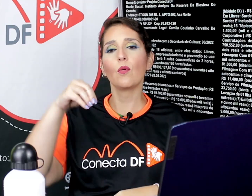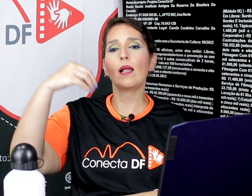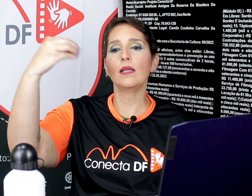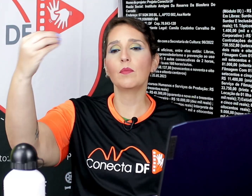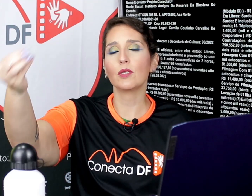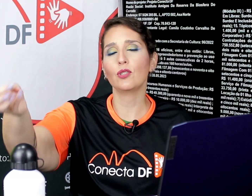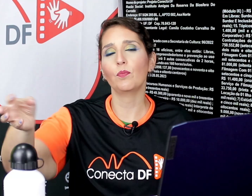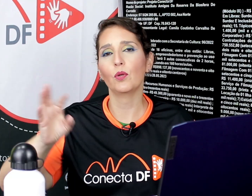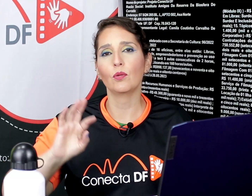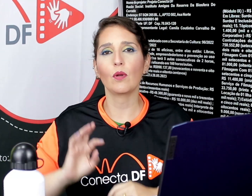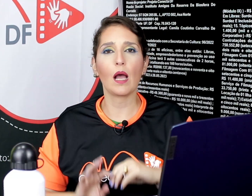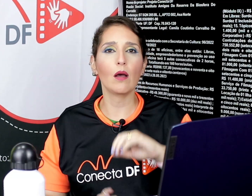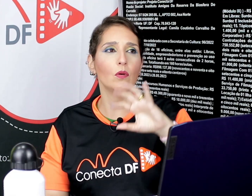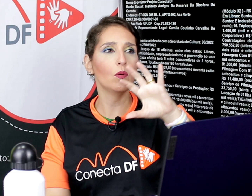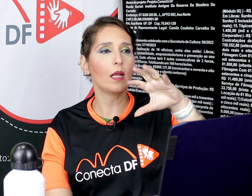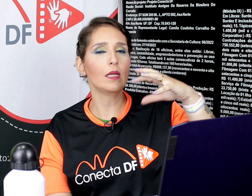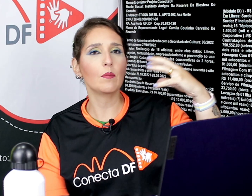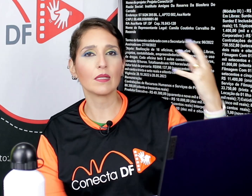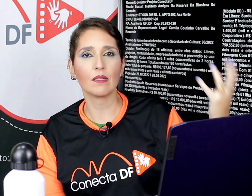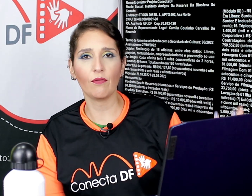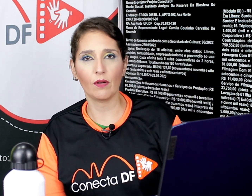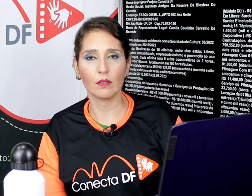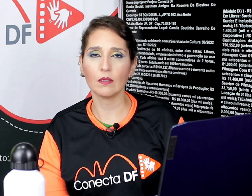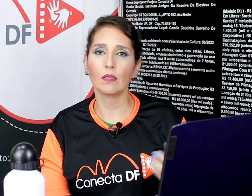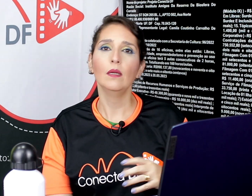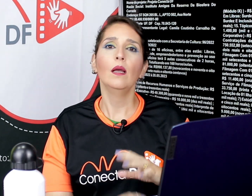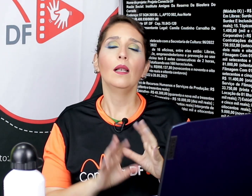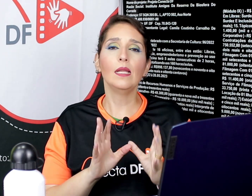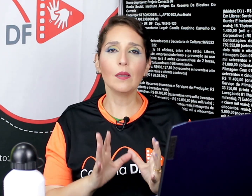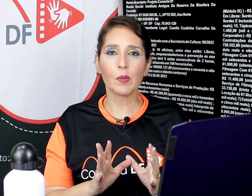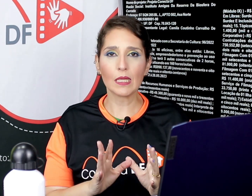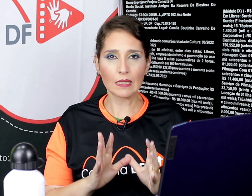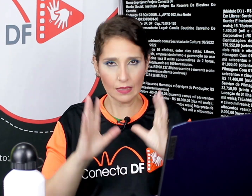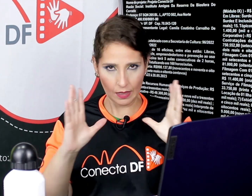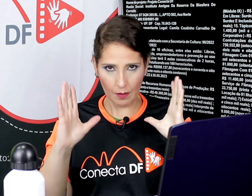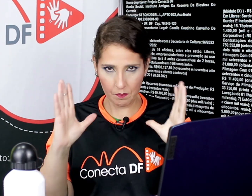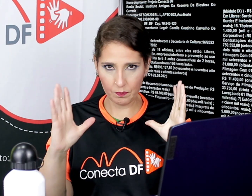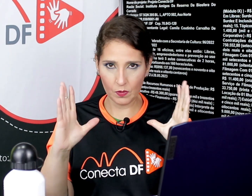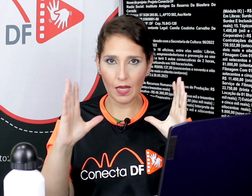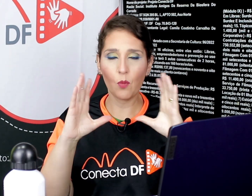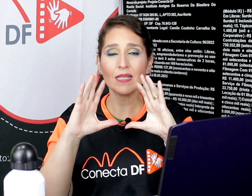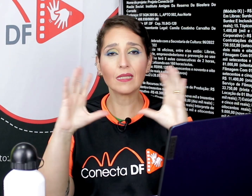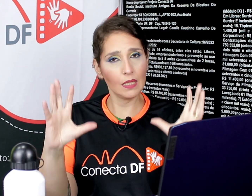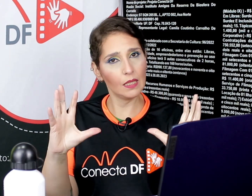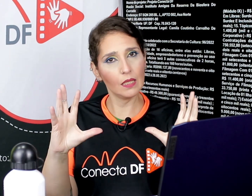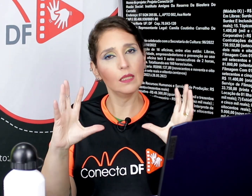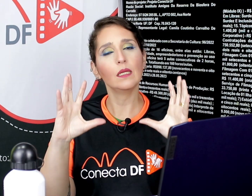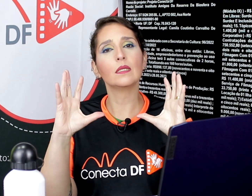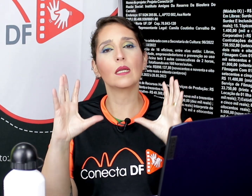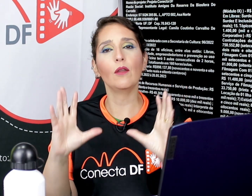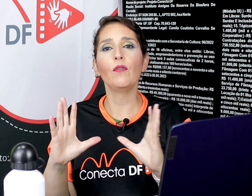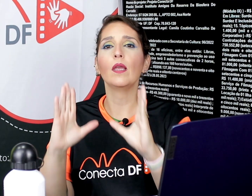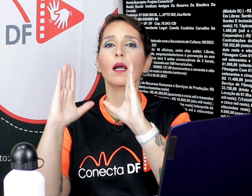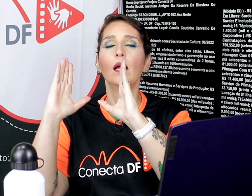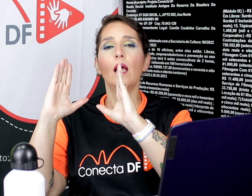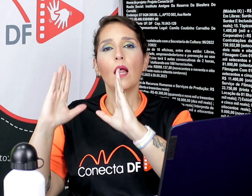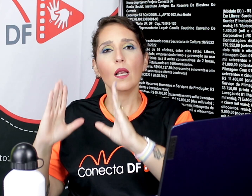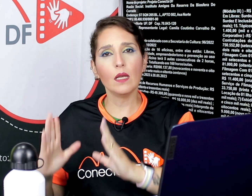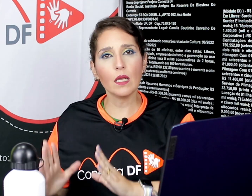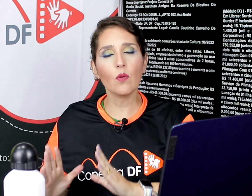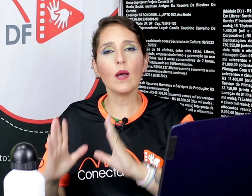Unidos, ou a Libras de Portugal, ou a Libras da França. Libras é uma sigla que